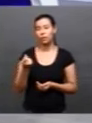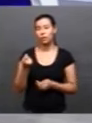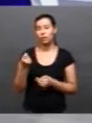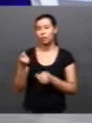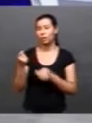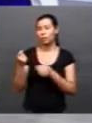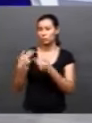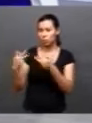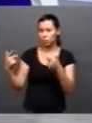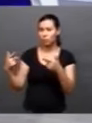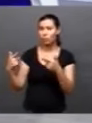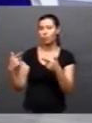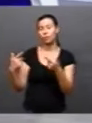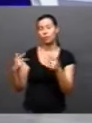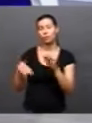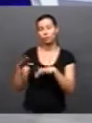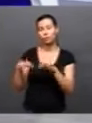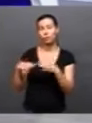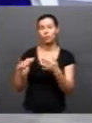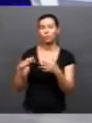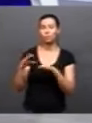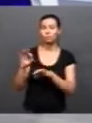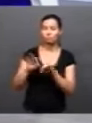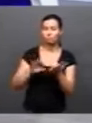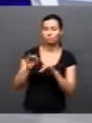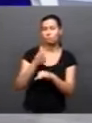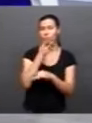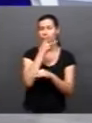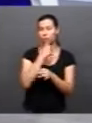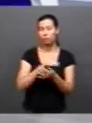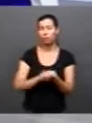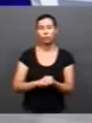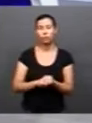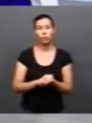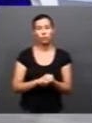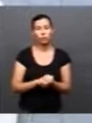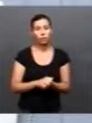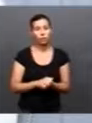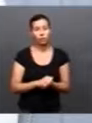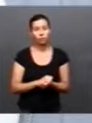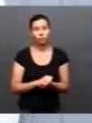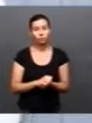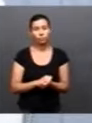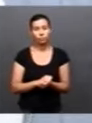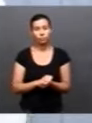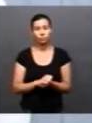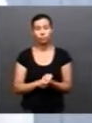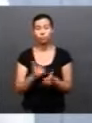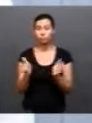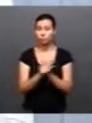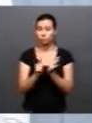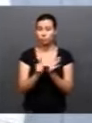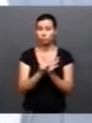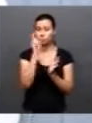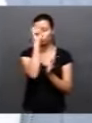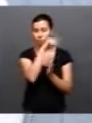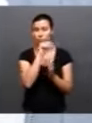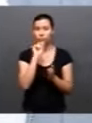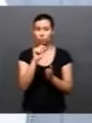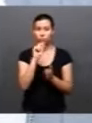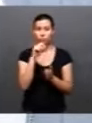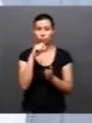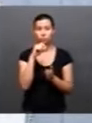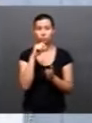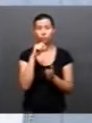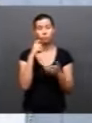produzida longamente. Exatamente. E o grande desafio dos jornalistas de aprenderem a traduzir